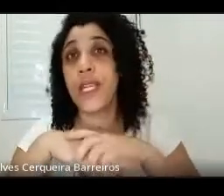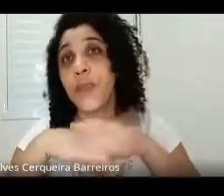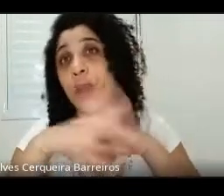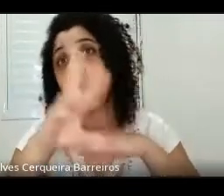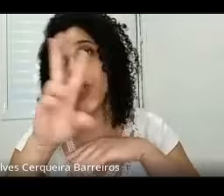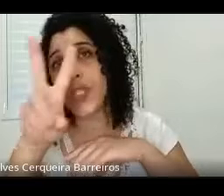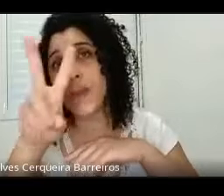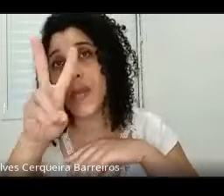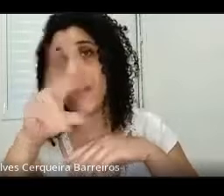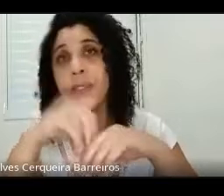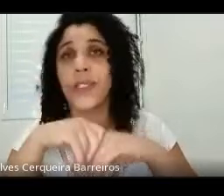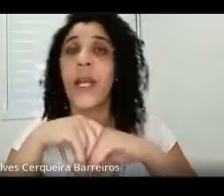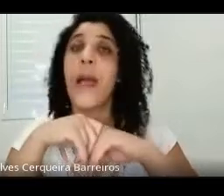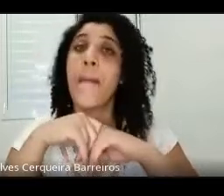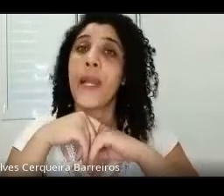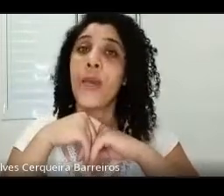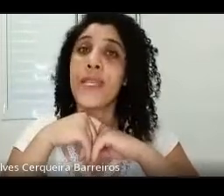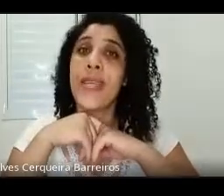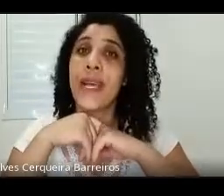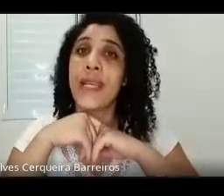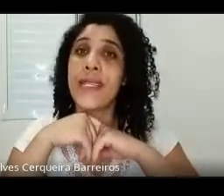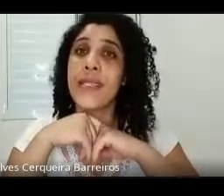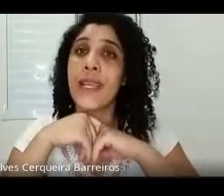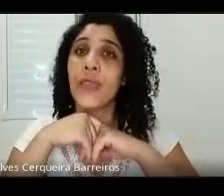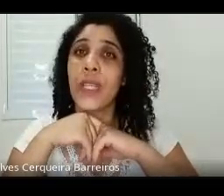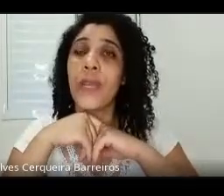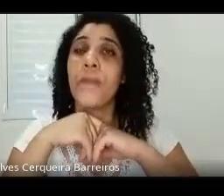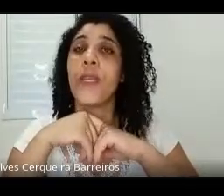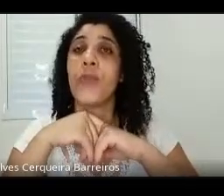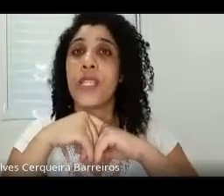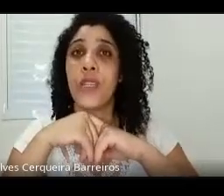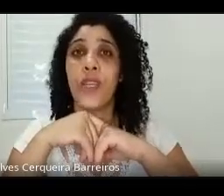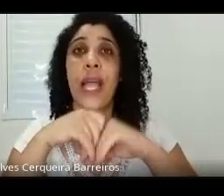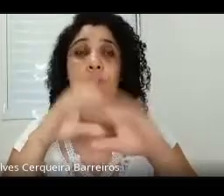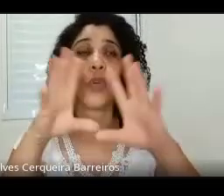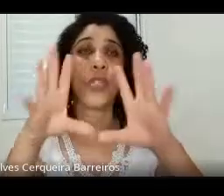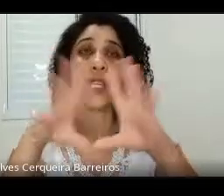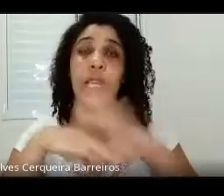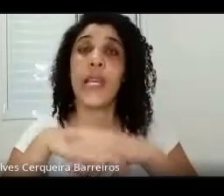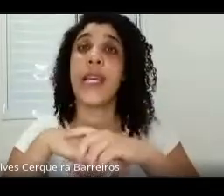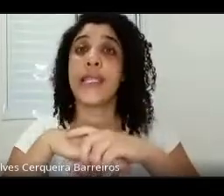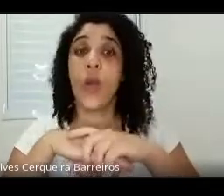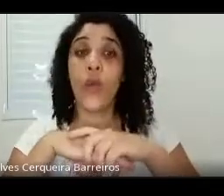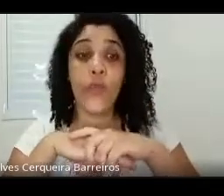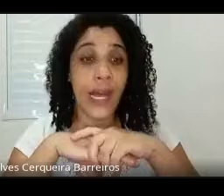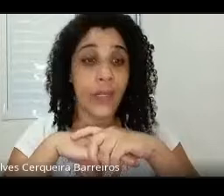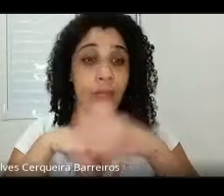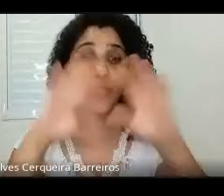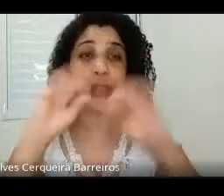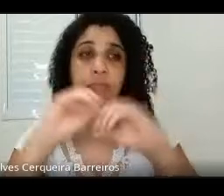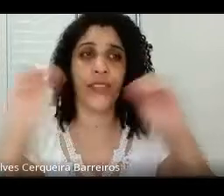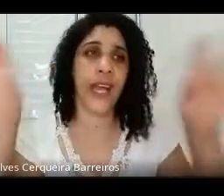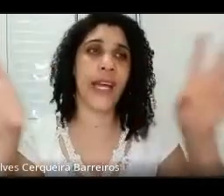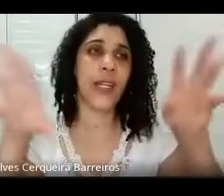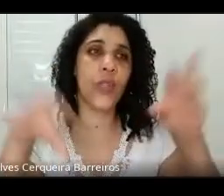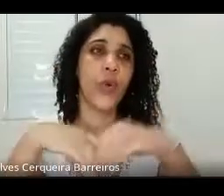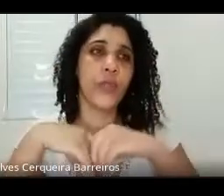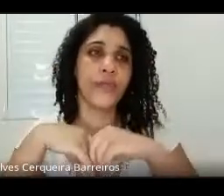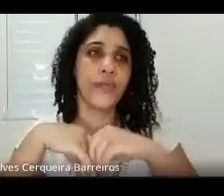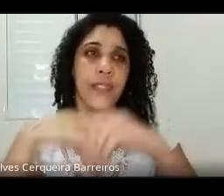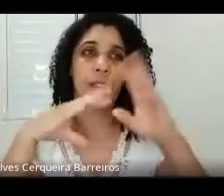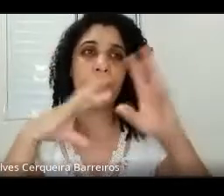também vou precisar de pelo menos dois parâmetros para começar aquele sinal ter um significado. Ou seja, se eu falo,